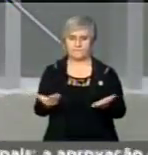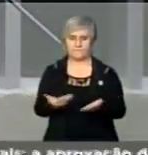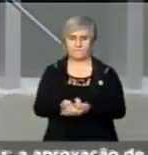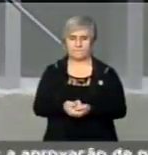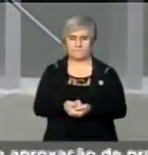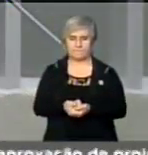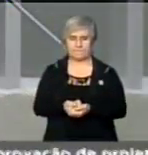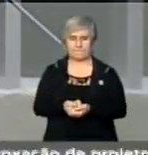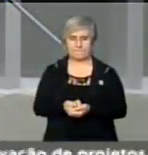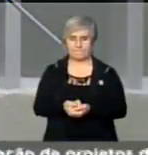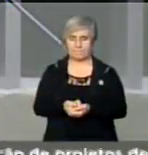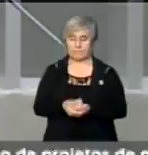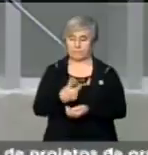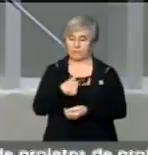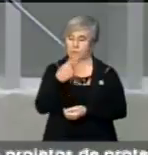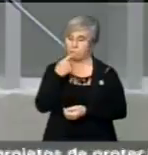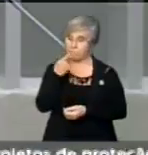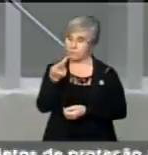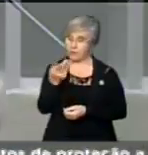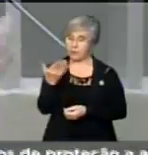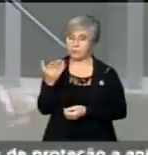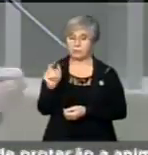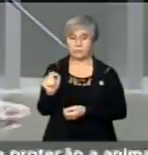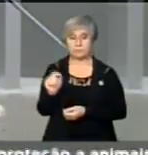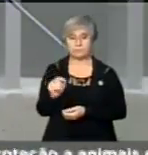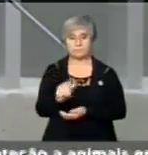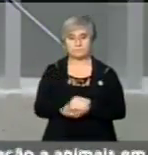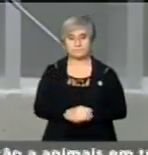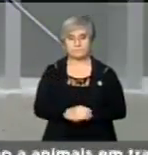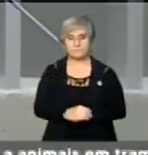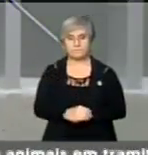minuto, dizendo que